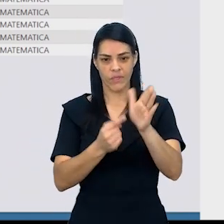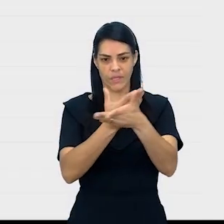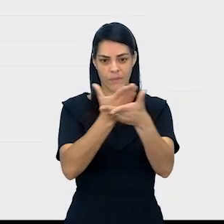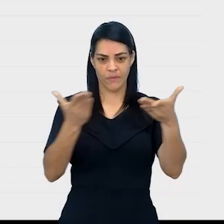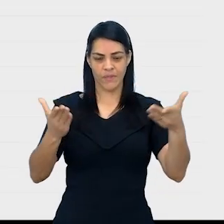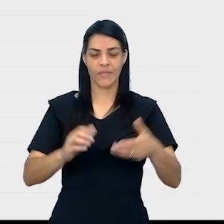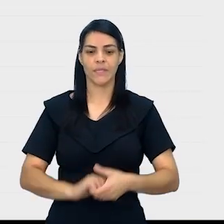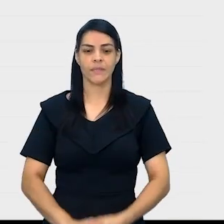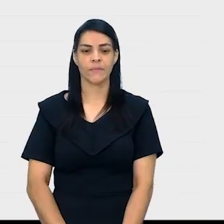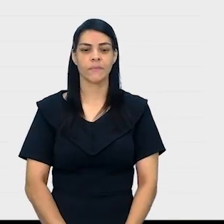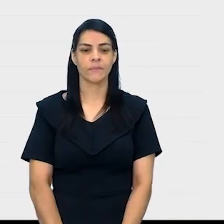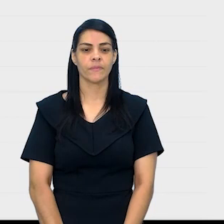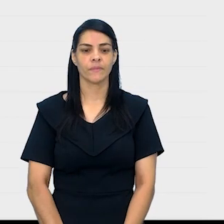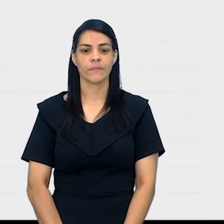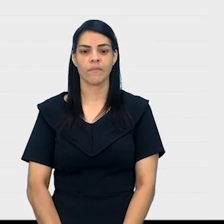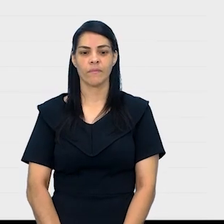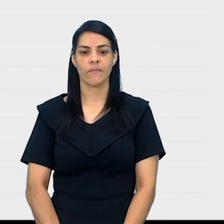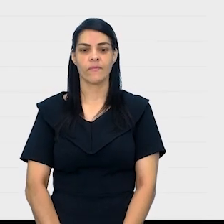vocês